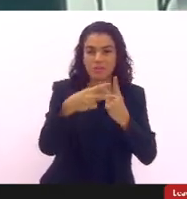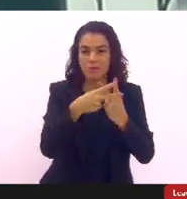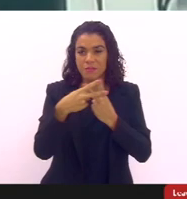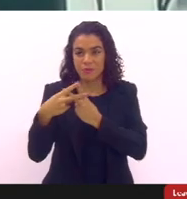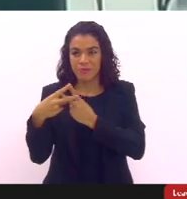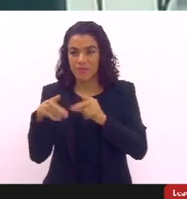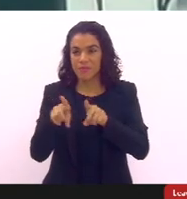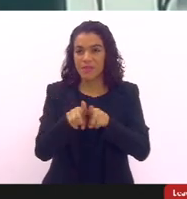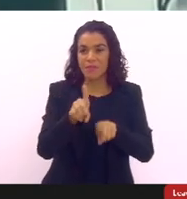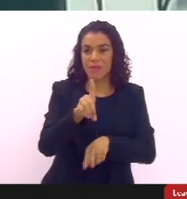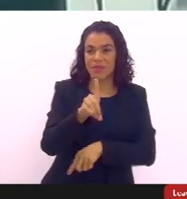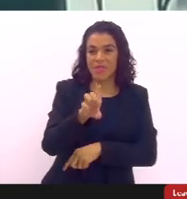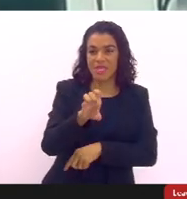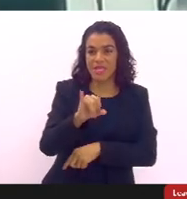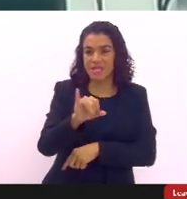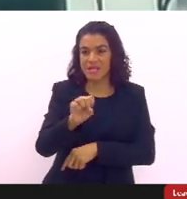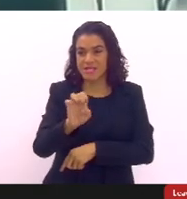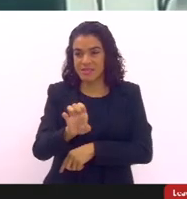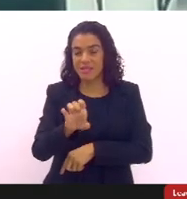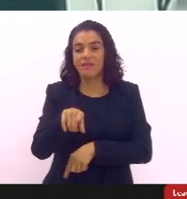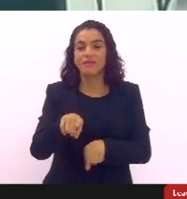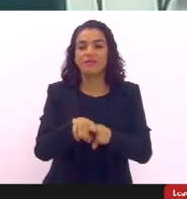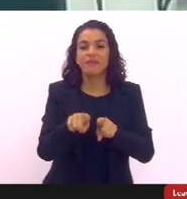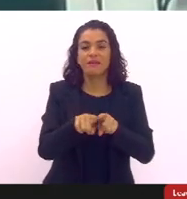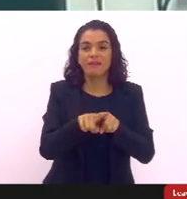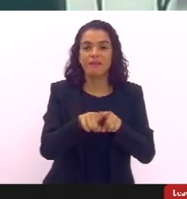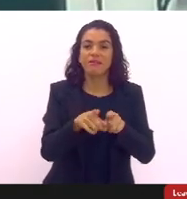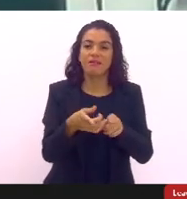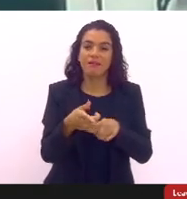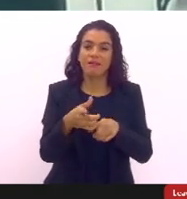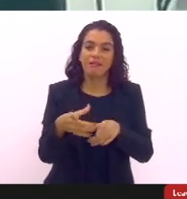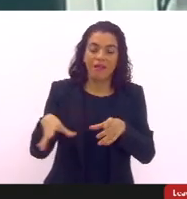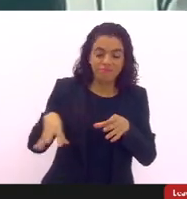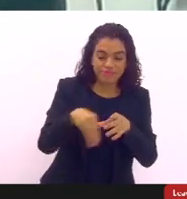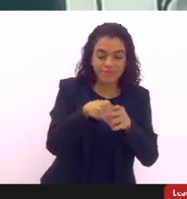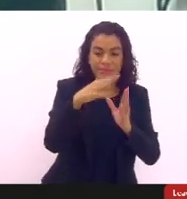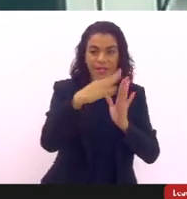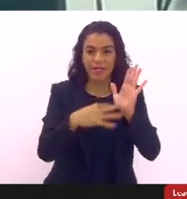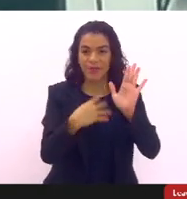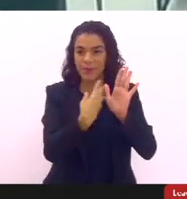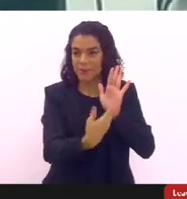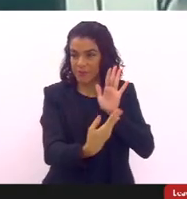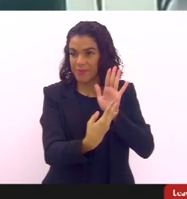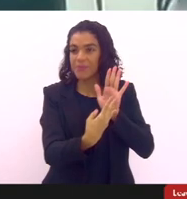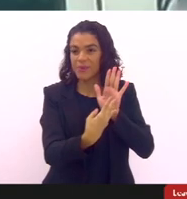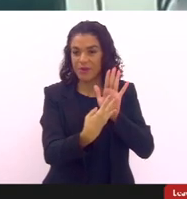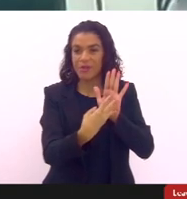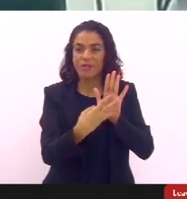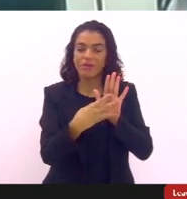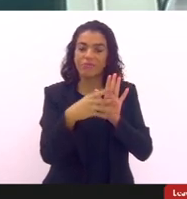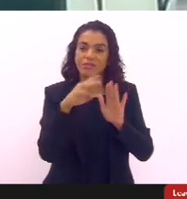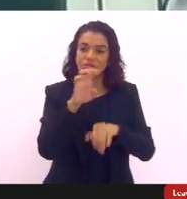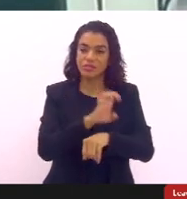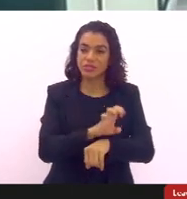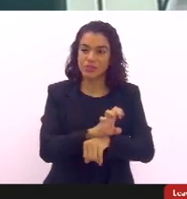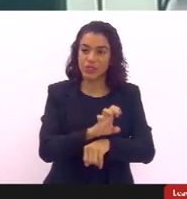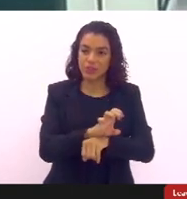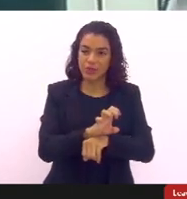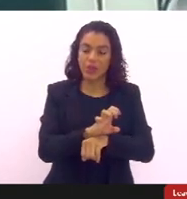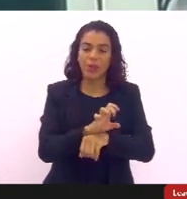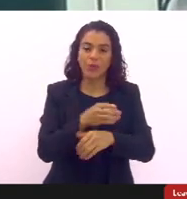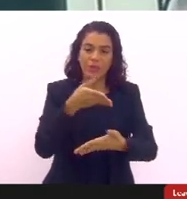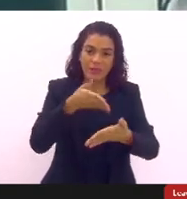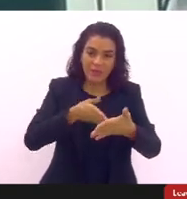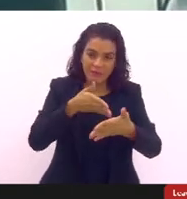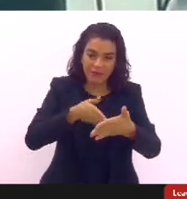A Deise, que é a superintendente de Vigilância Epidemiológica Ambiental, onde está inserido o programa estadual de